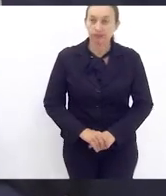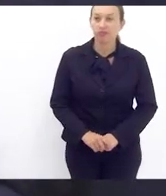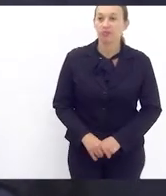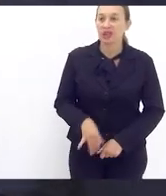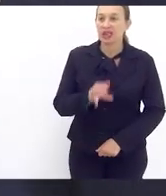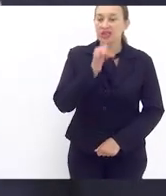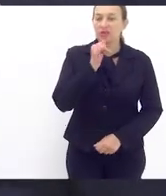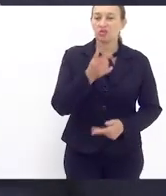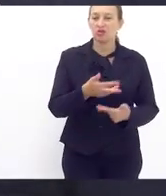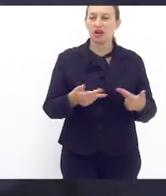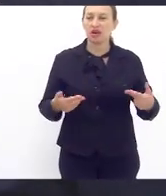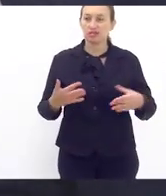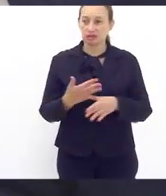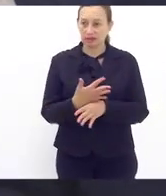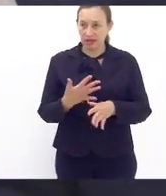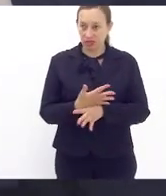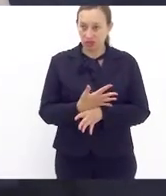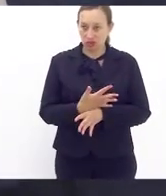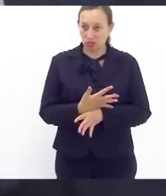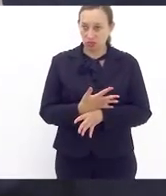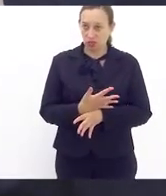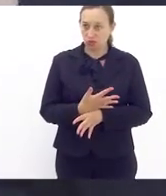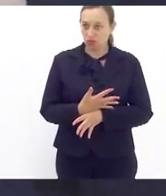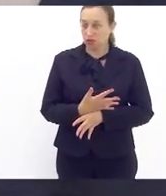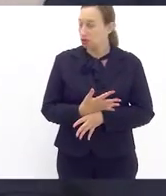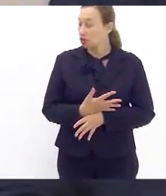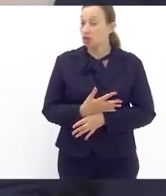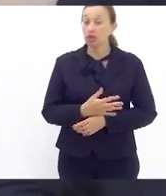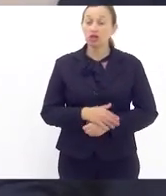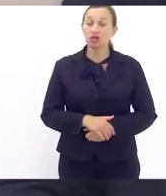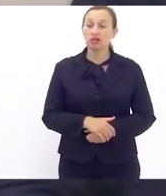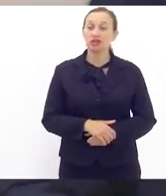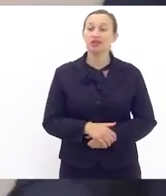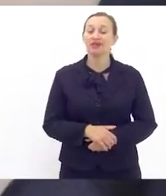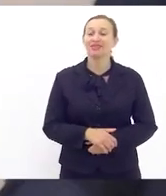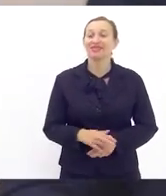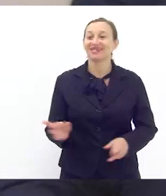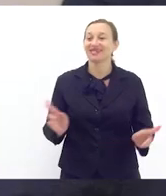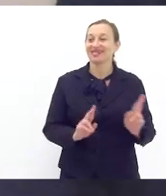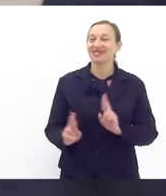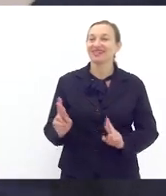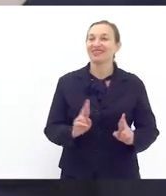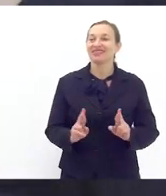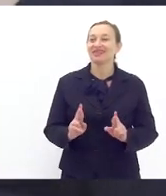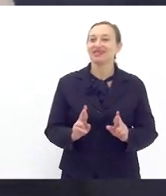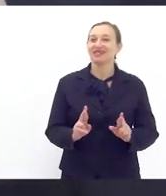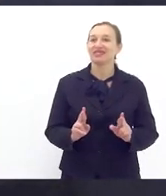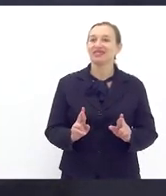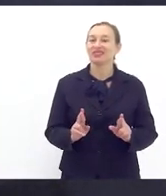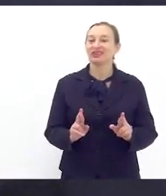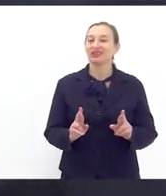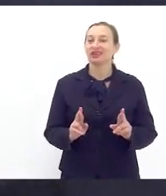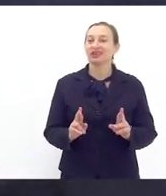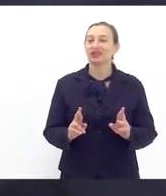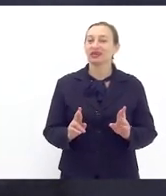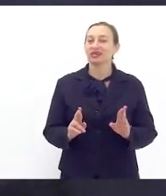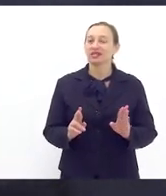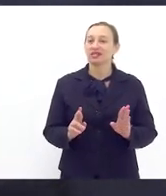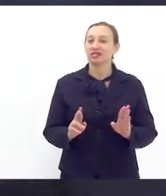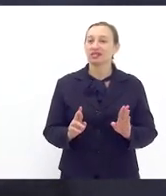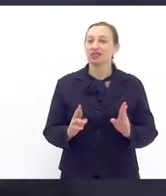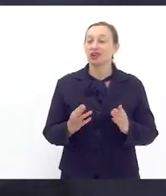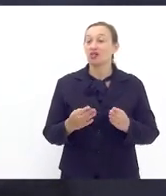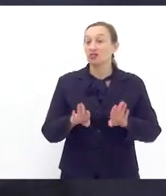exemplo várias cidades tem horário diferenciado em relação ao fechamento das unidades bancárias